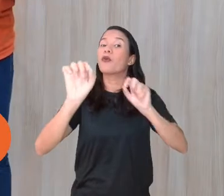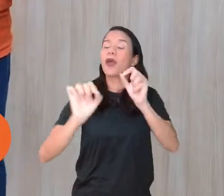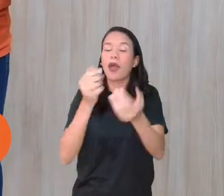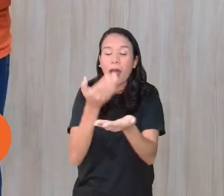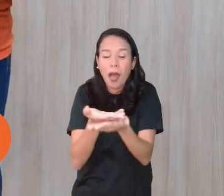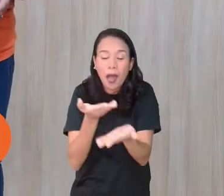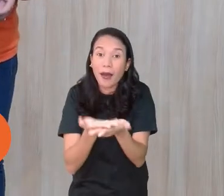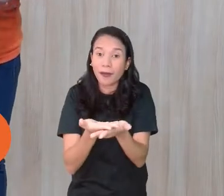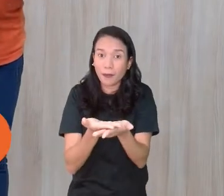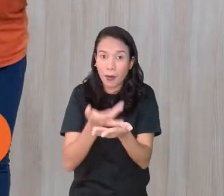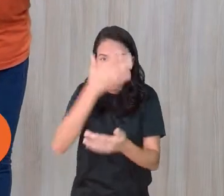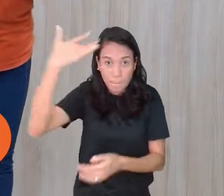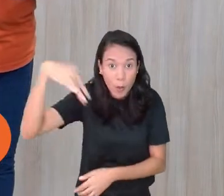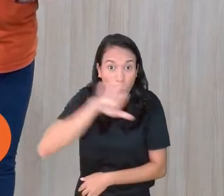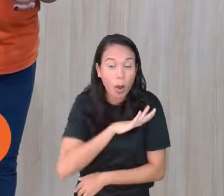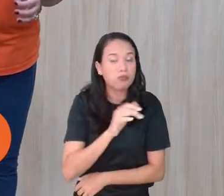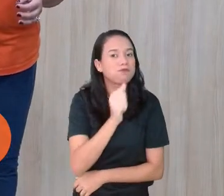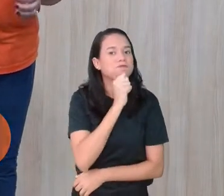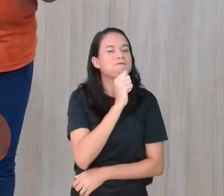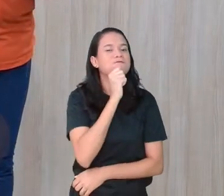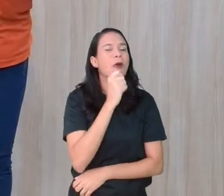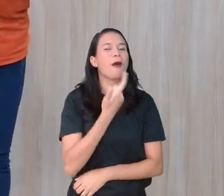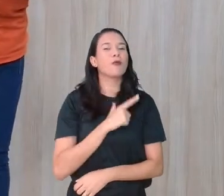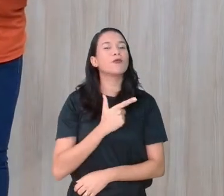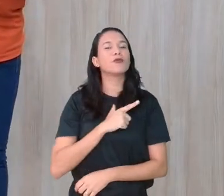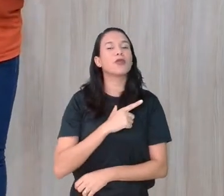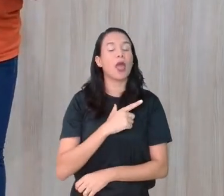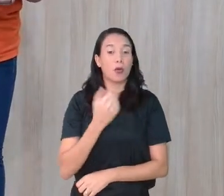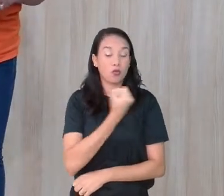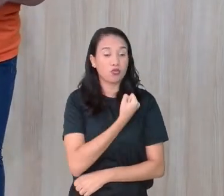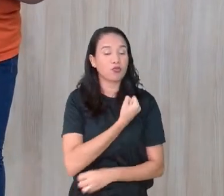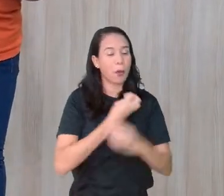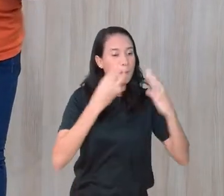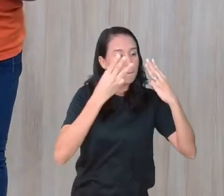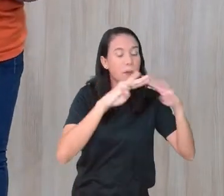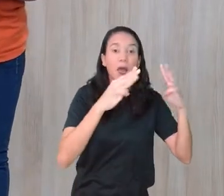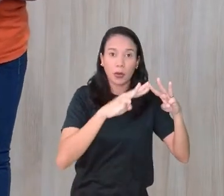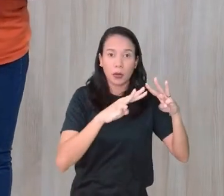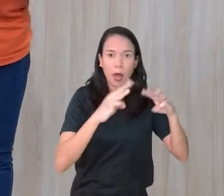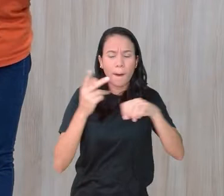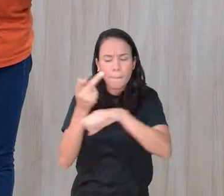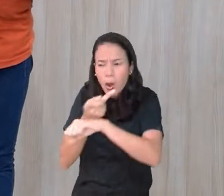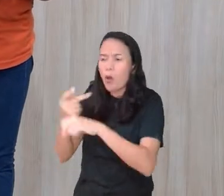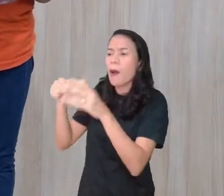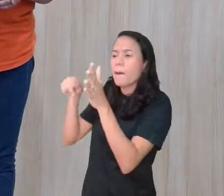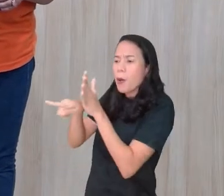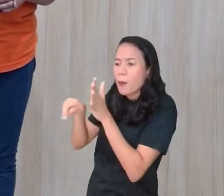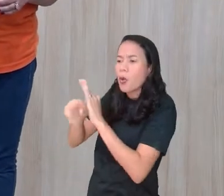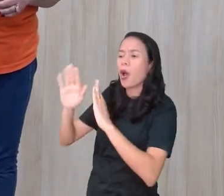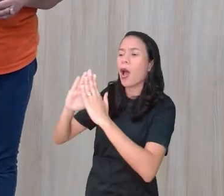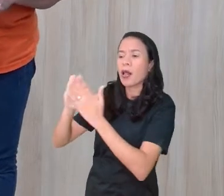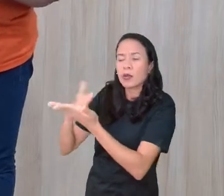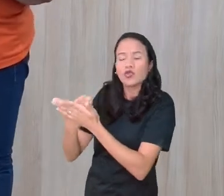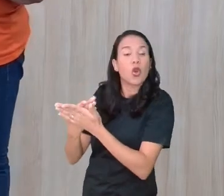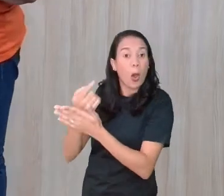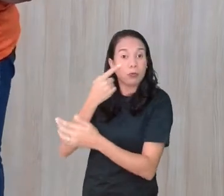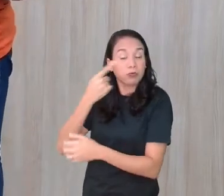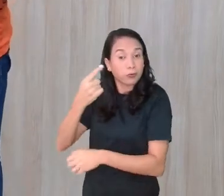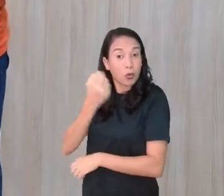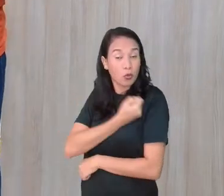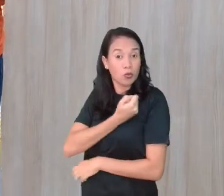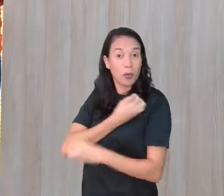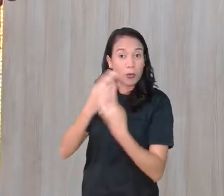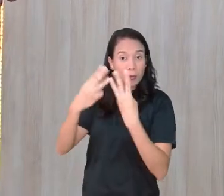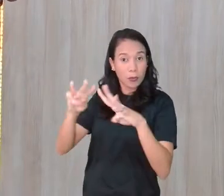aulas. Pessoal, quem ainda não pegou o seu número de matrícula, vai na escola, pega o número de matrícula, junto com a